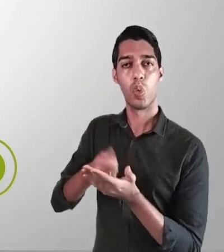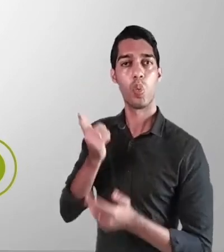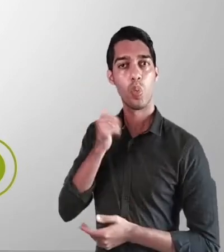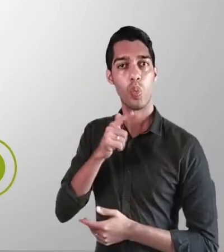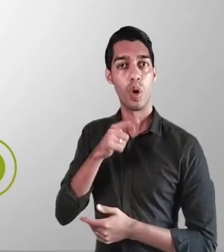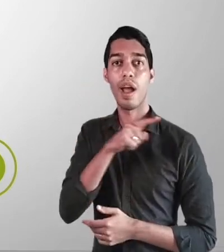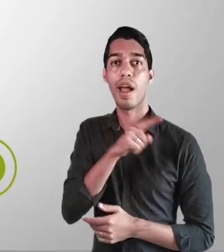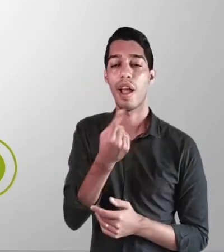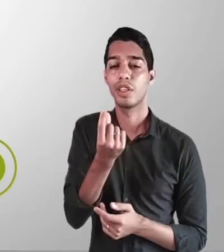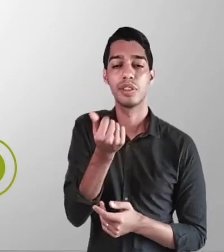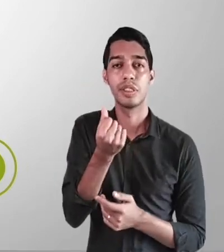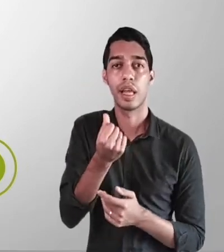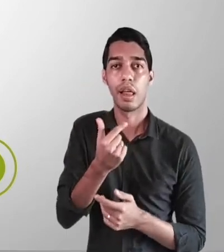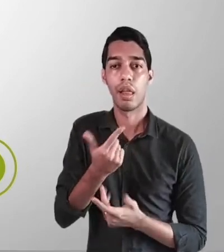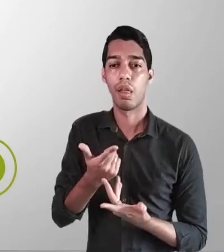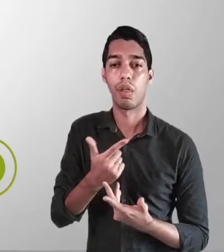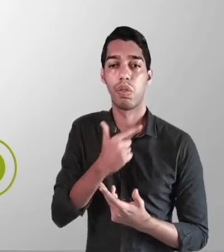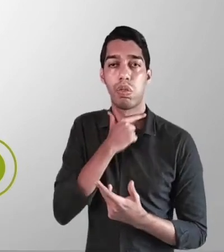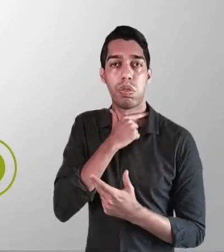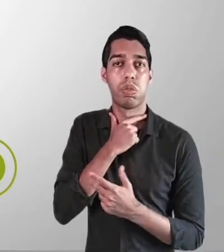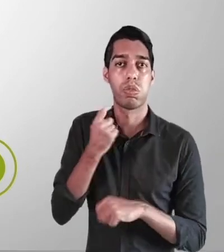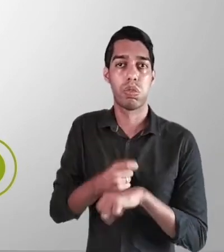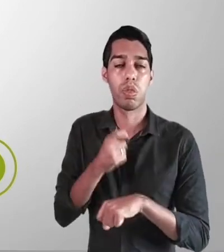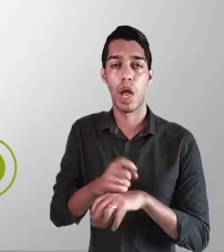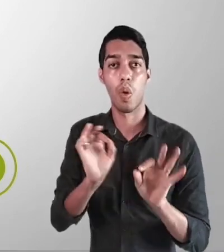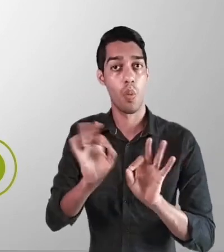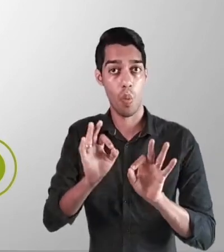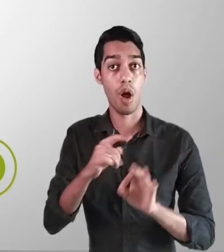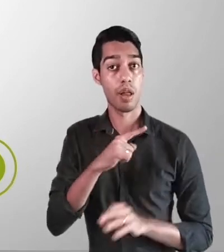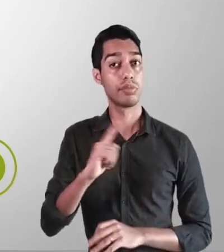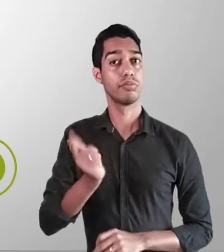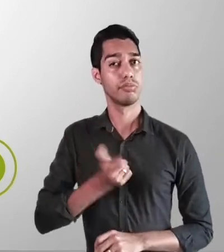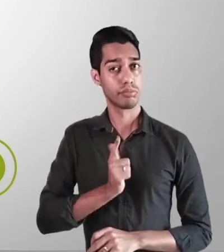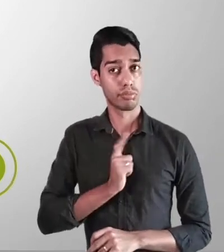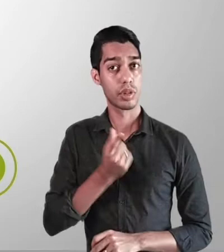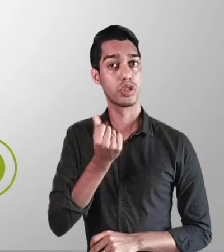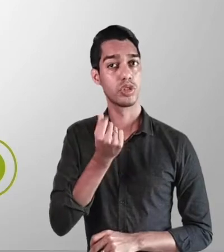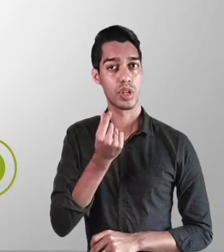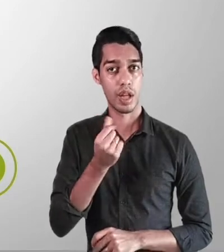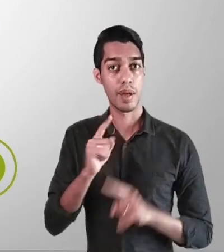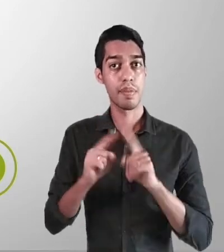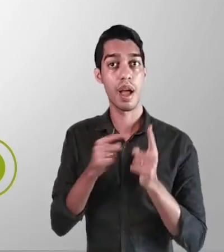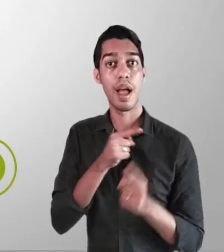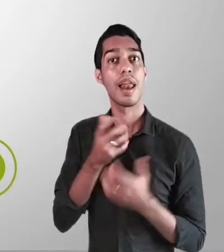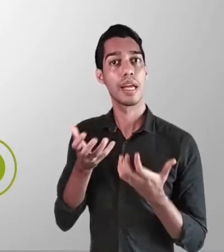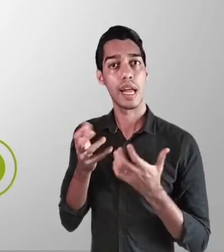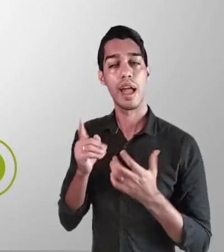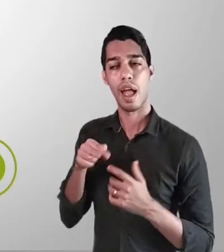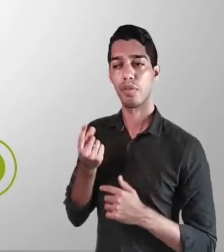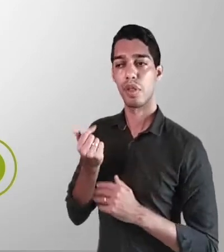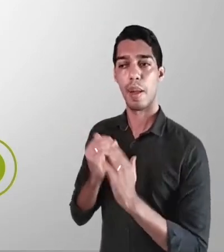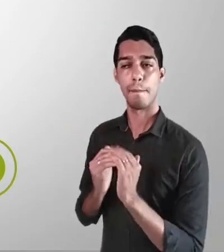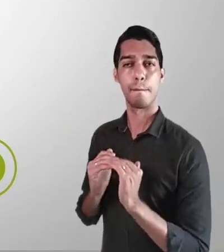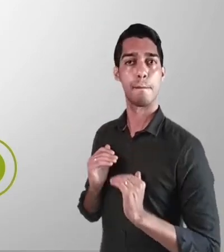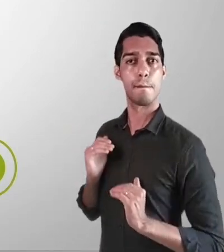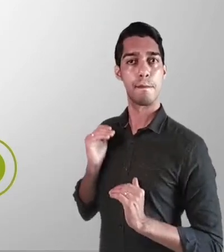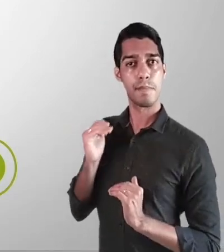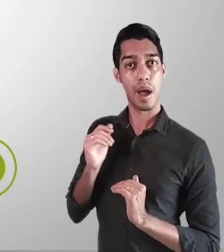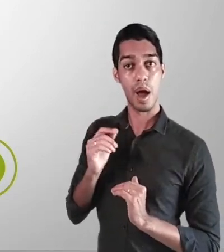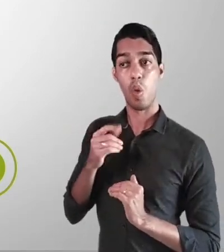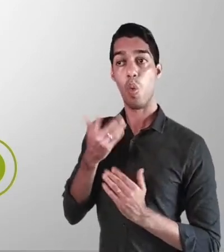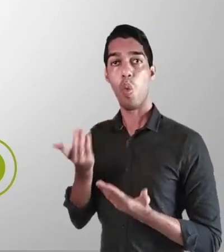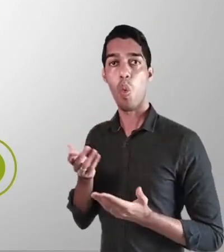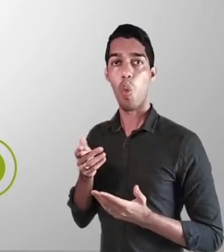aperto financeiro, ela simplesmente quer mudar de patamar, ou quer adquirir